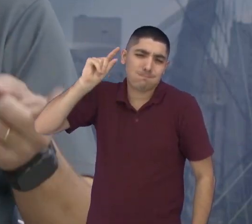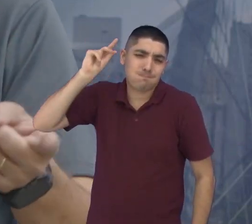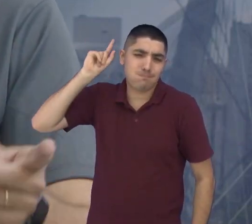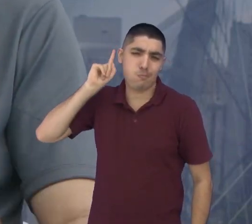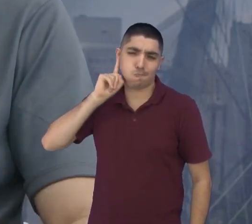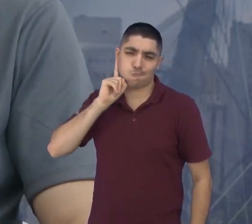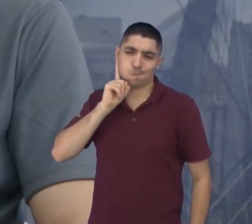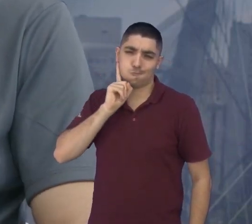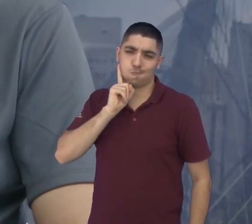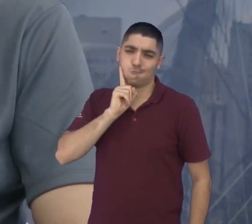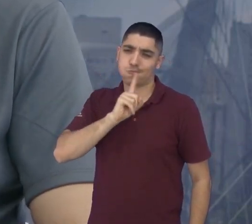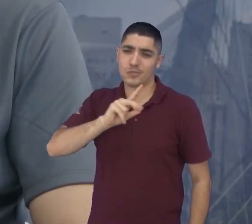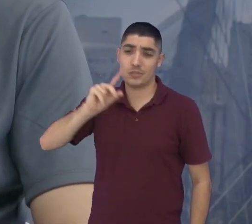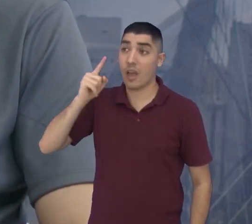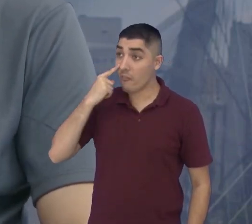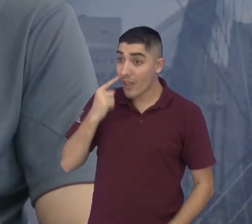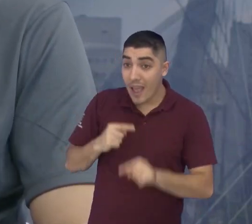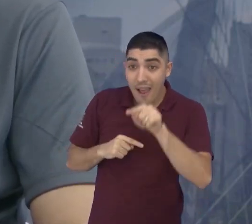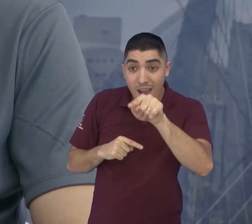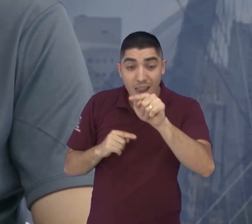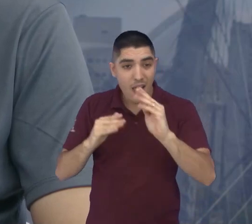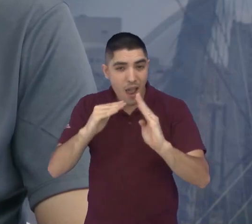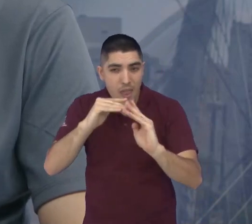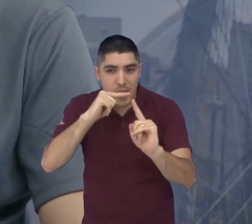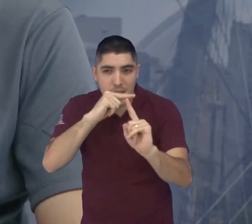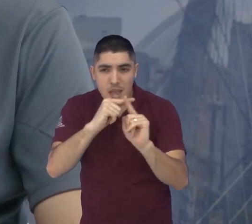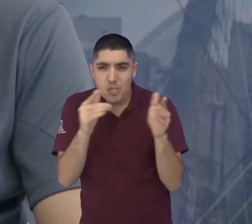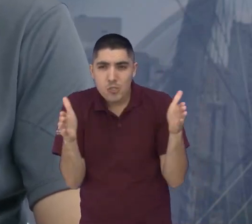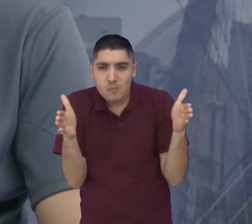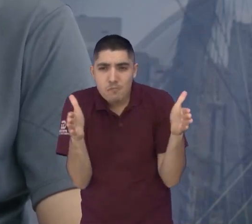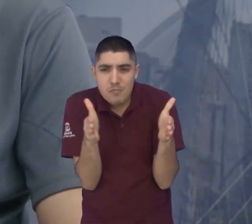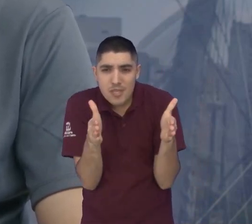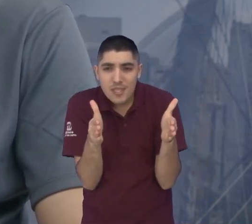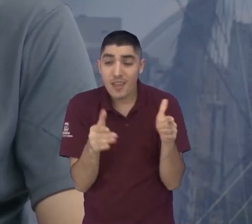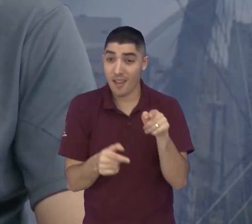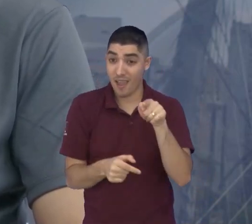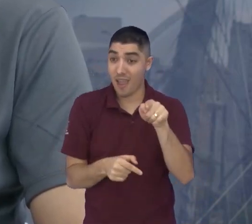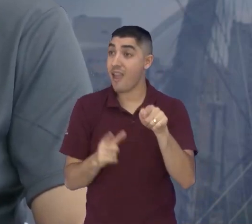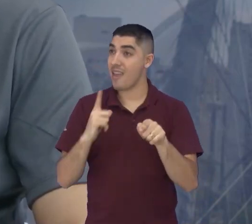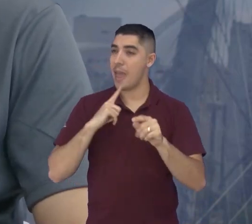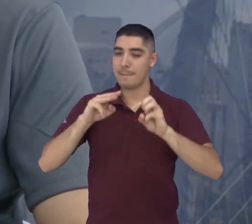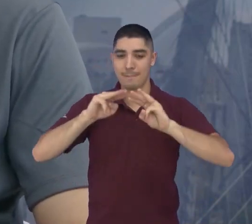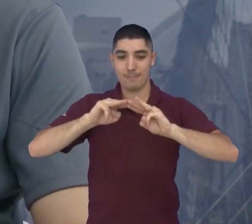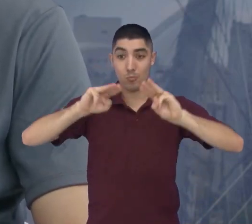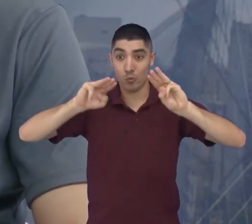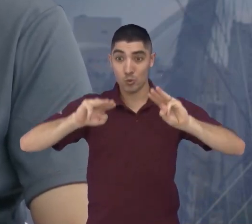outro lado da rua aquela capela, que hoje é o Museu de Arte Sacra?